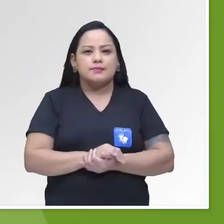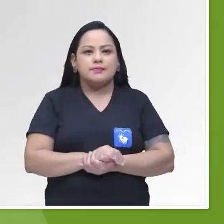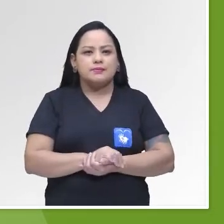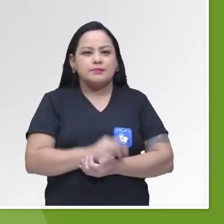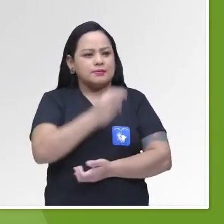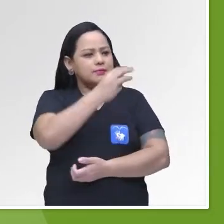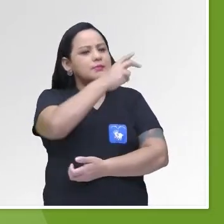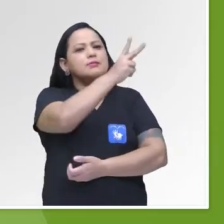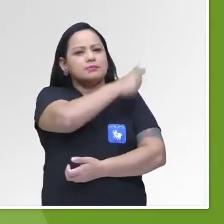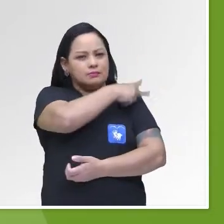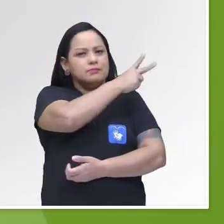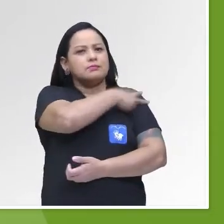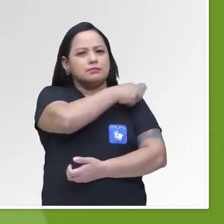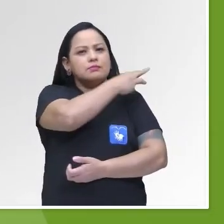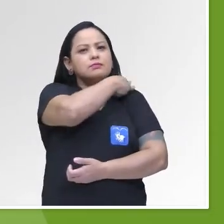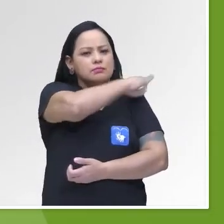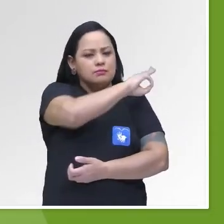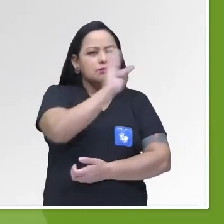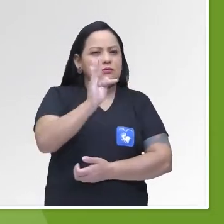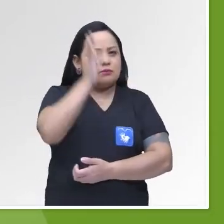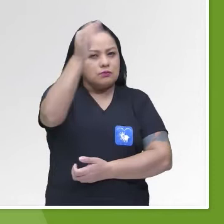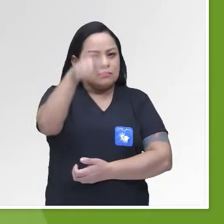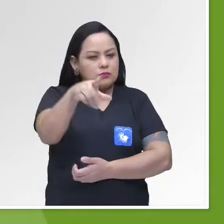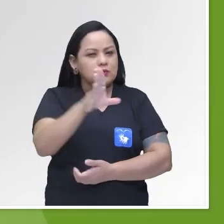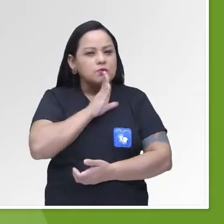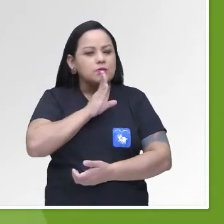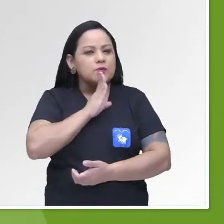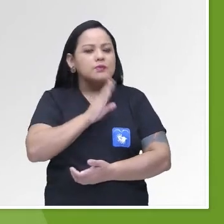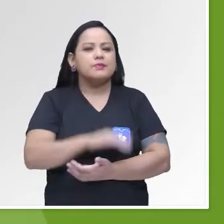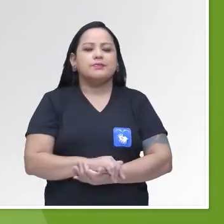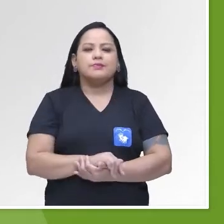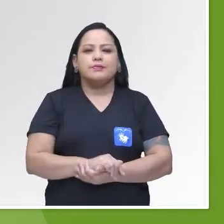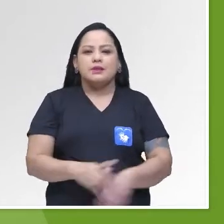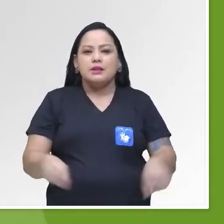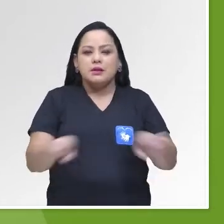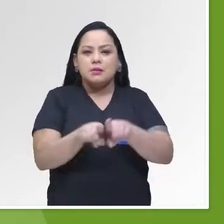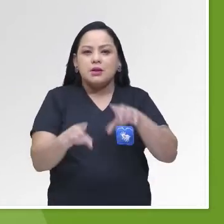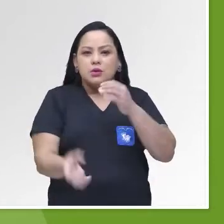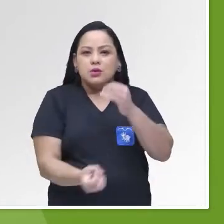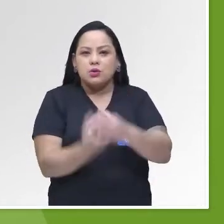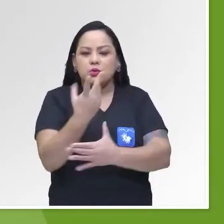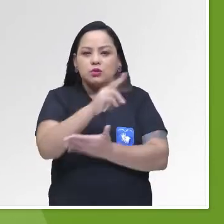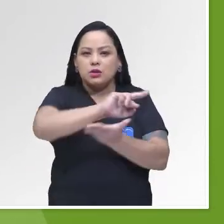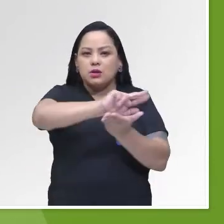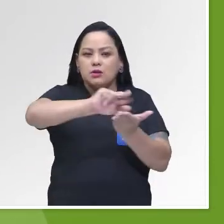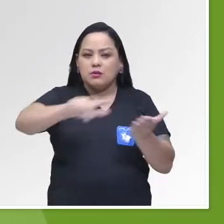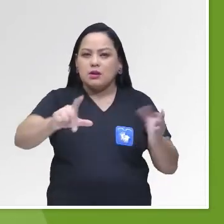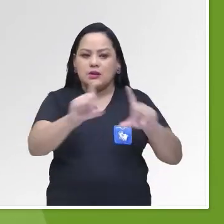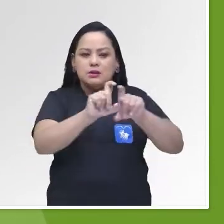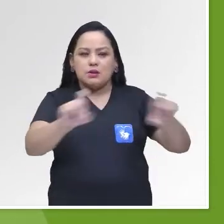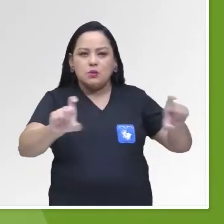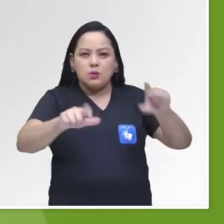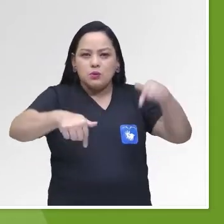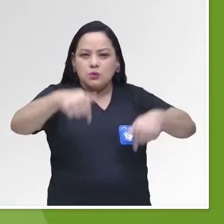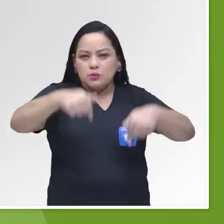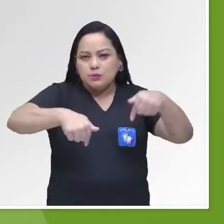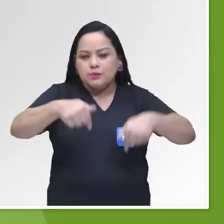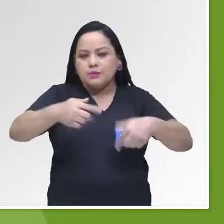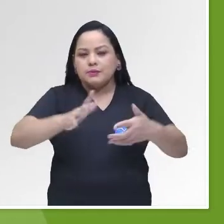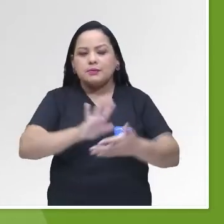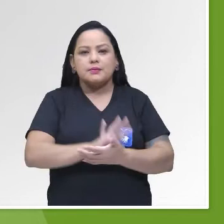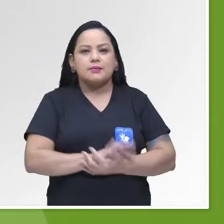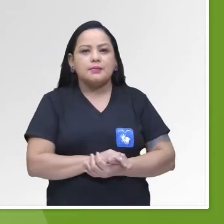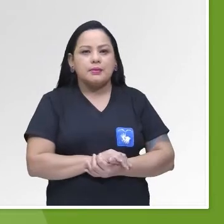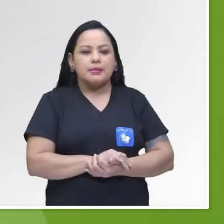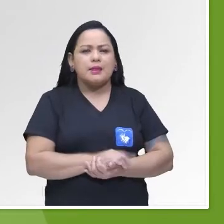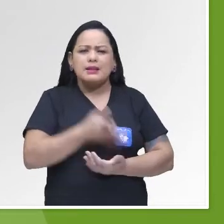ano do ensino médio. E vão aparecer muitas equações químicas. E